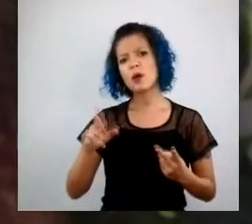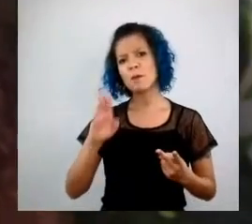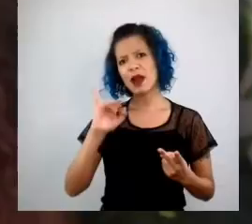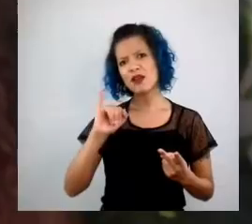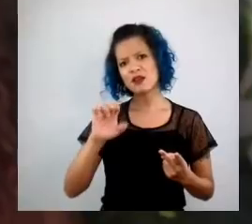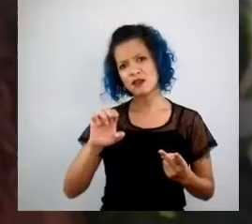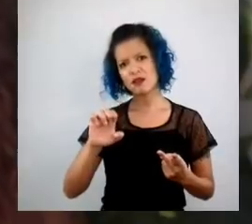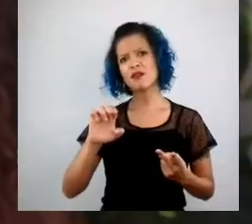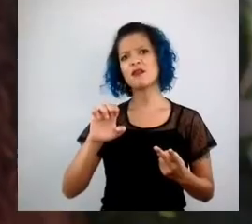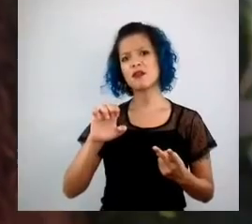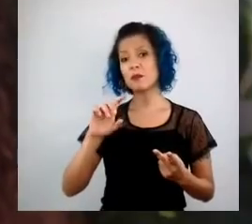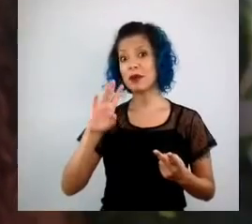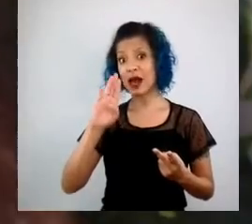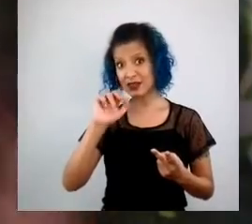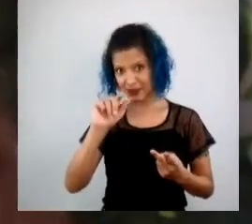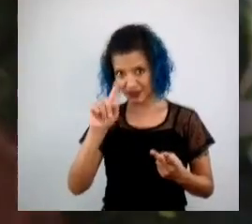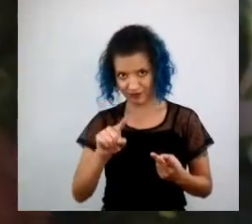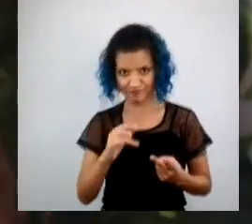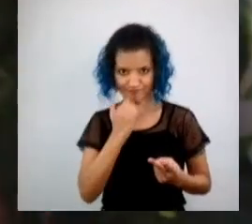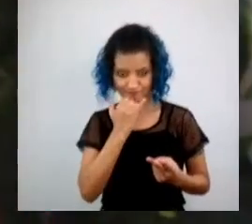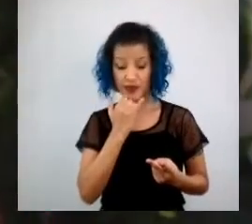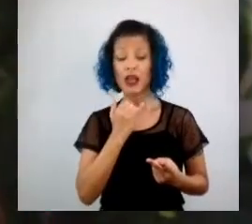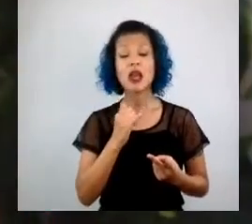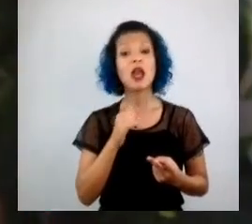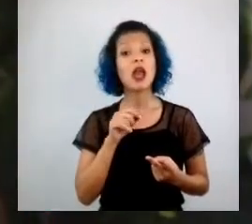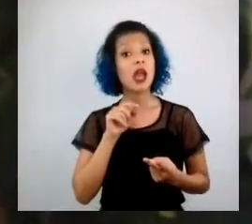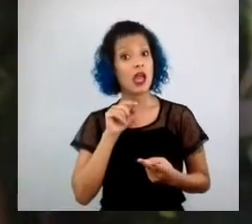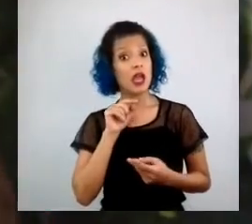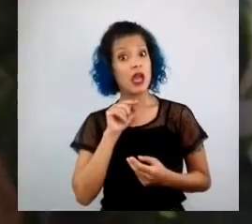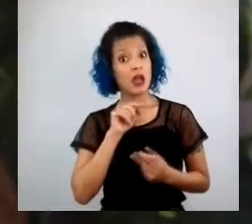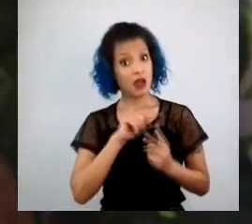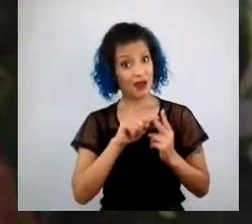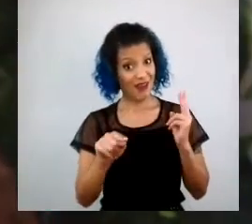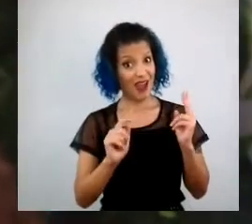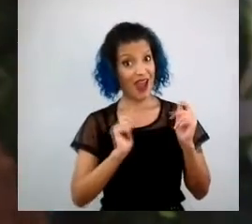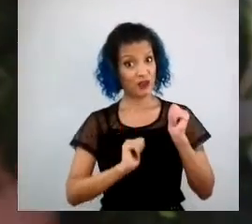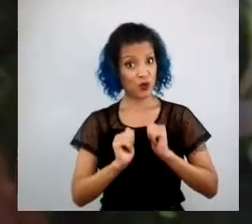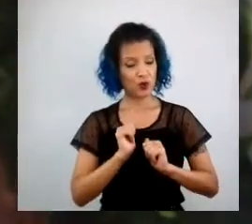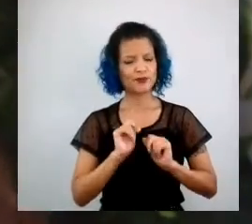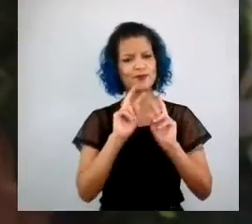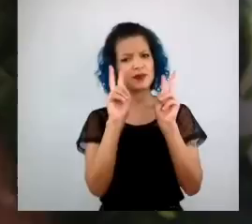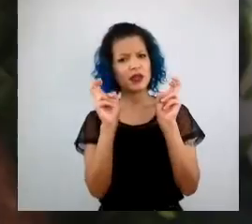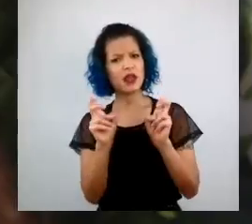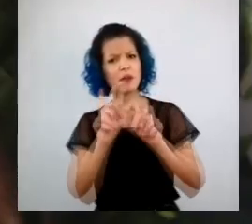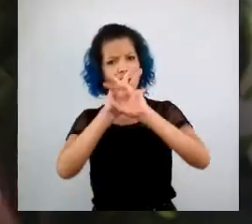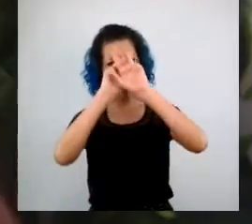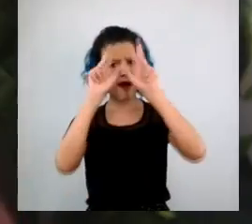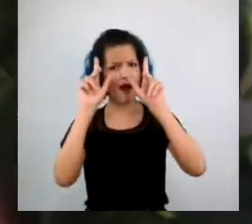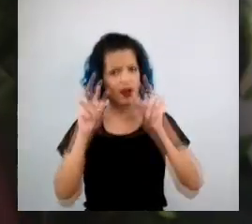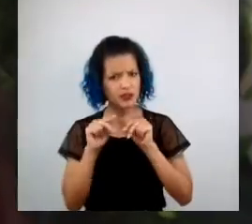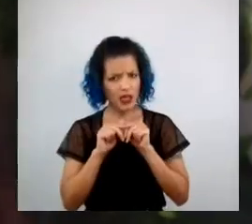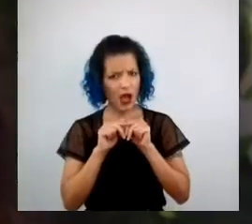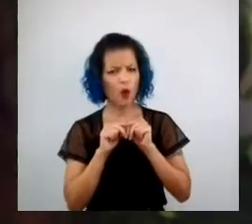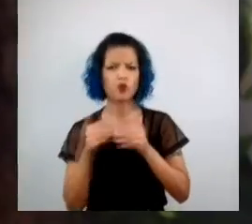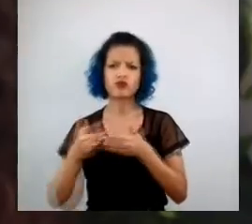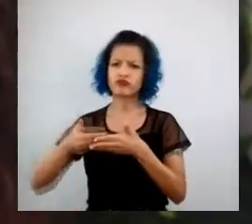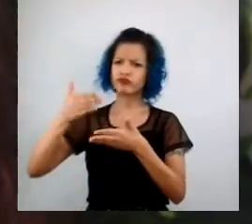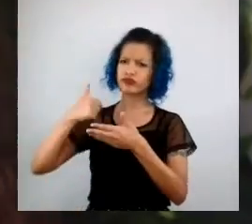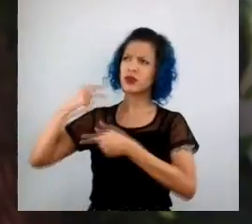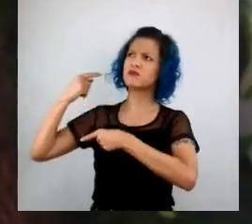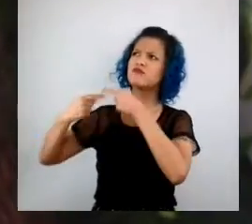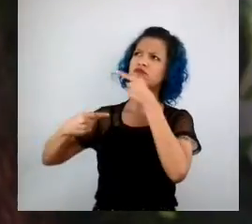atores, e que o tema da questão racial já era falado há 30